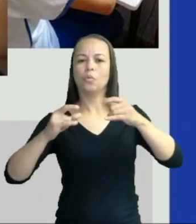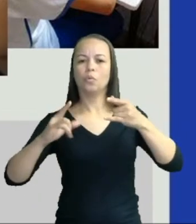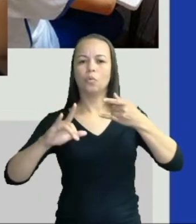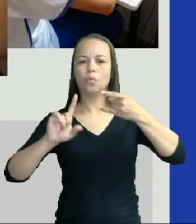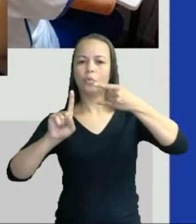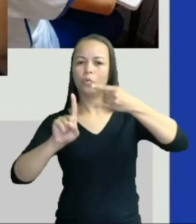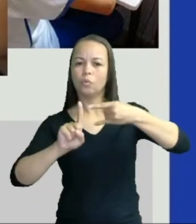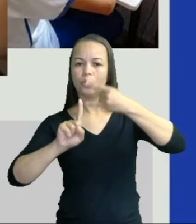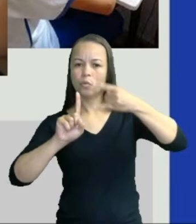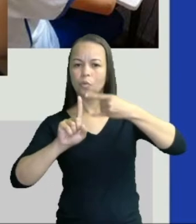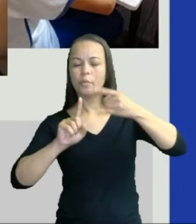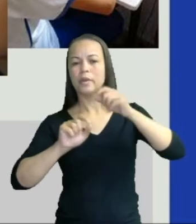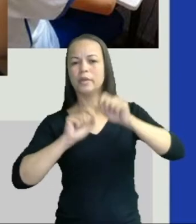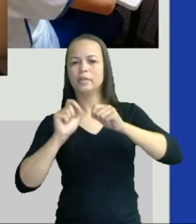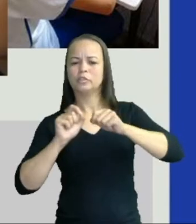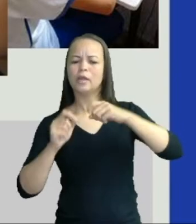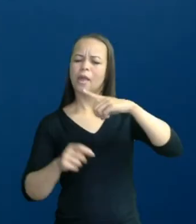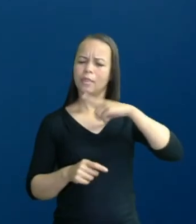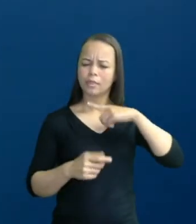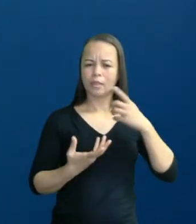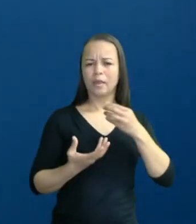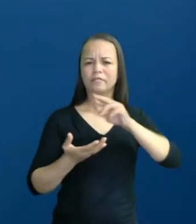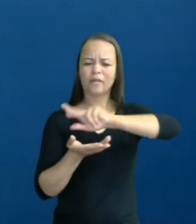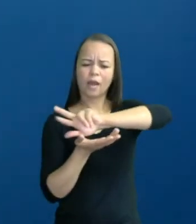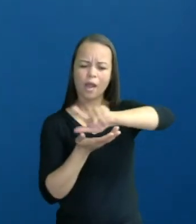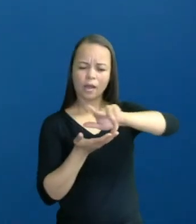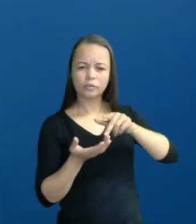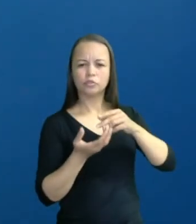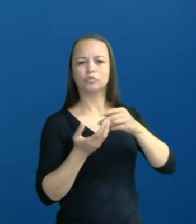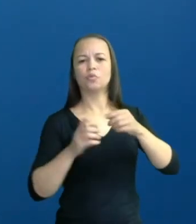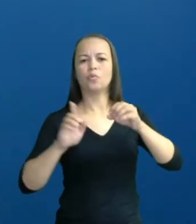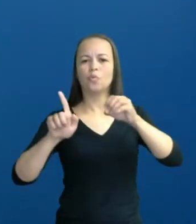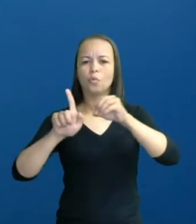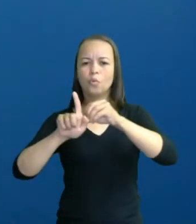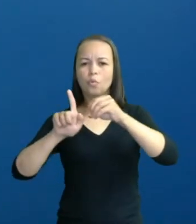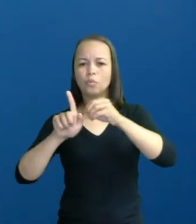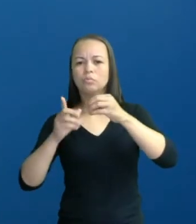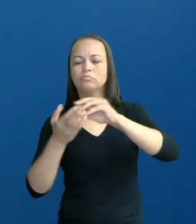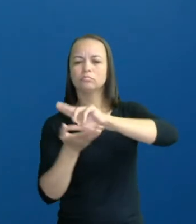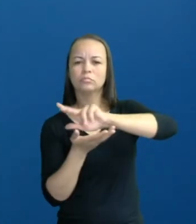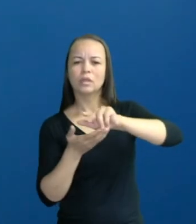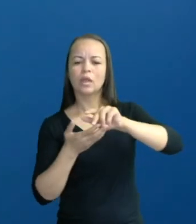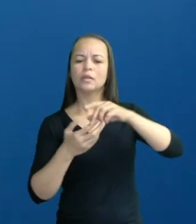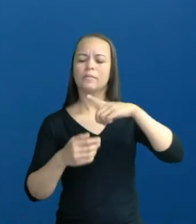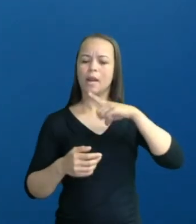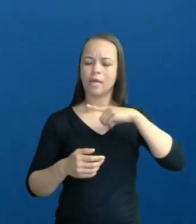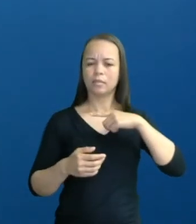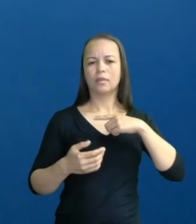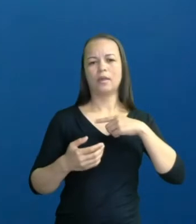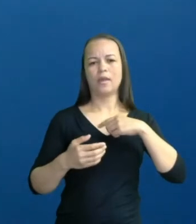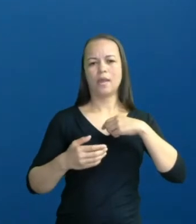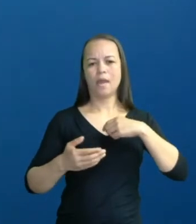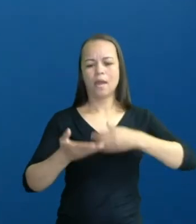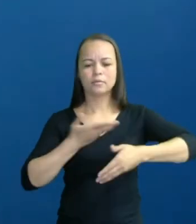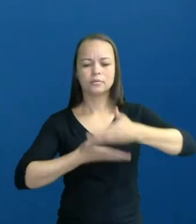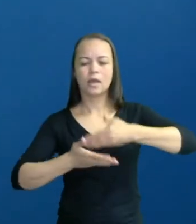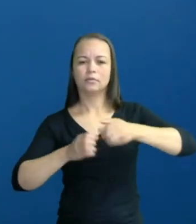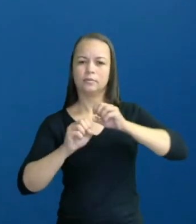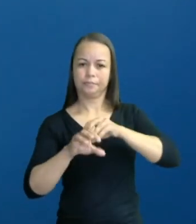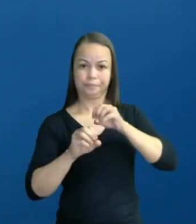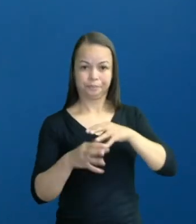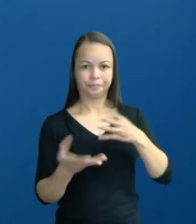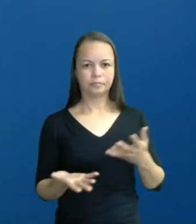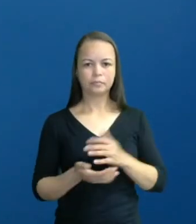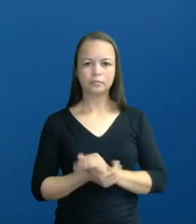por conta da pandemia do Covid-19, estamos utilizando tanto os aparelhos eletrônicos, a televisão,